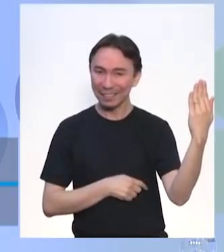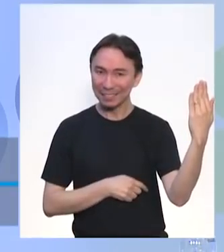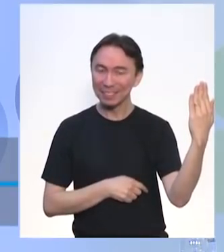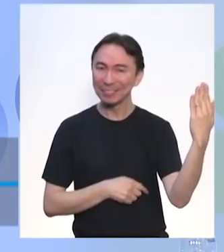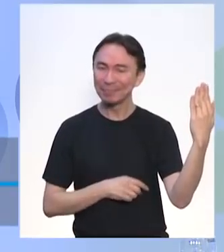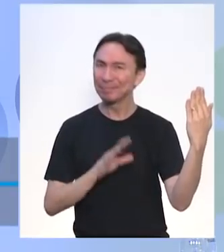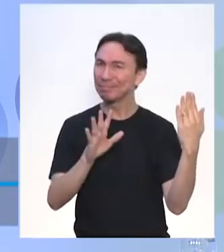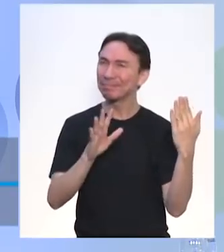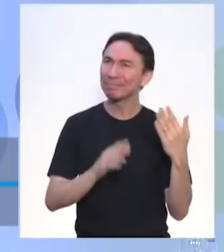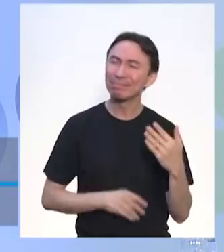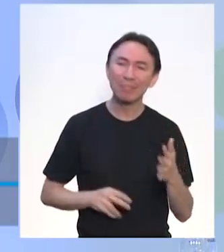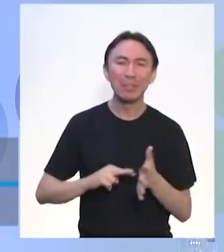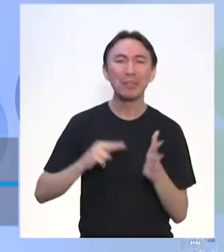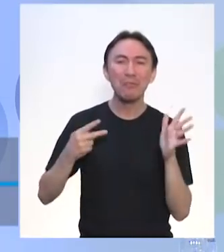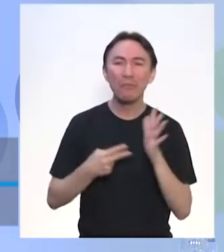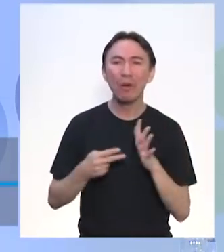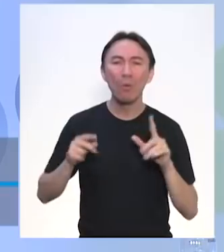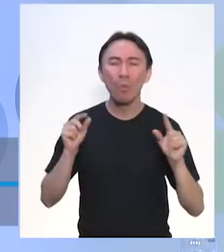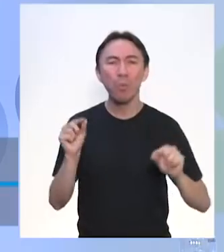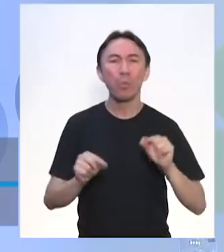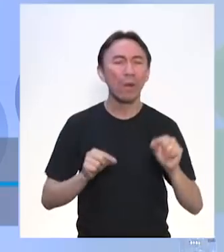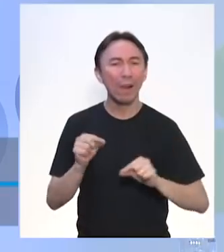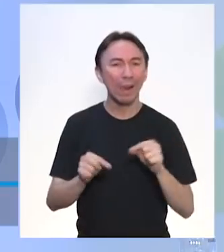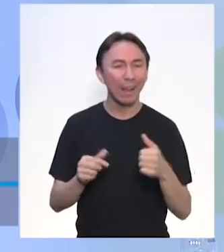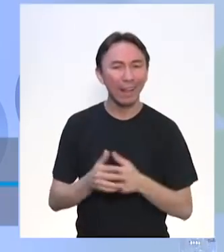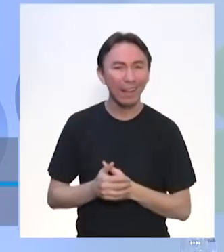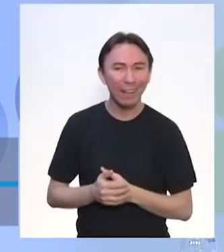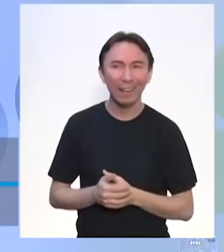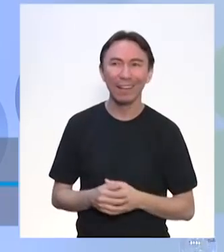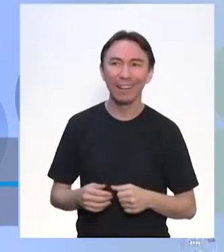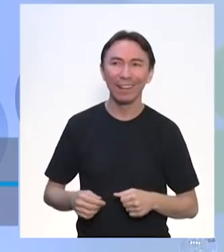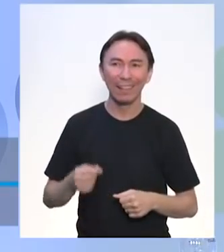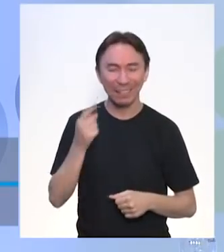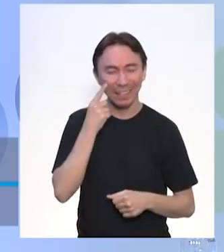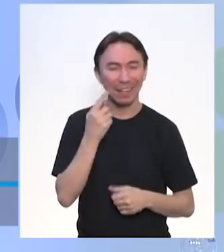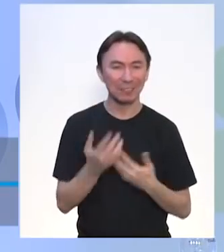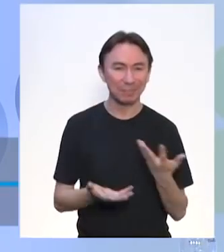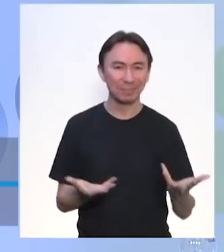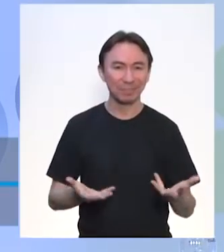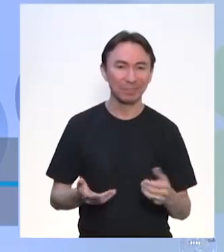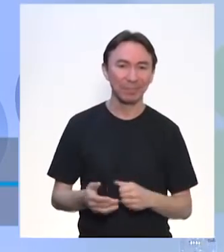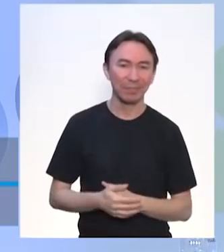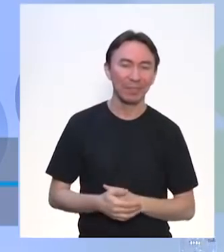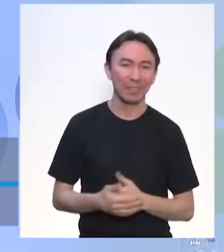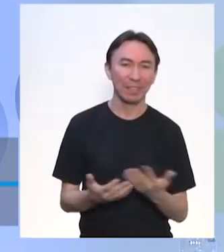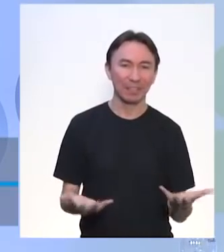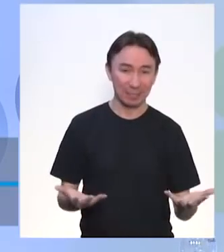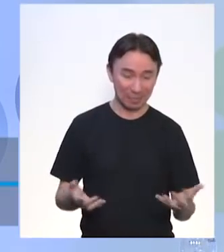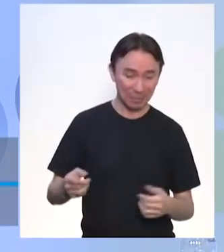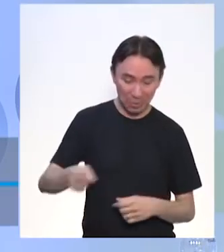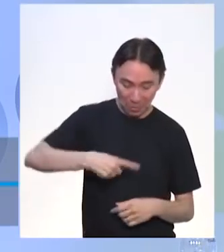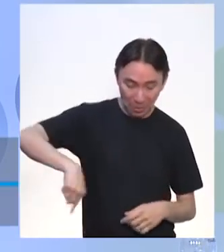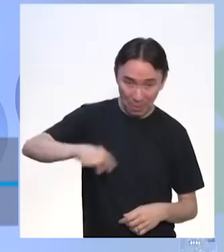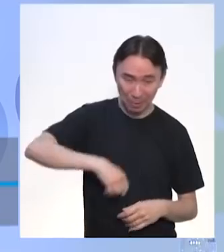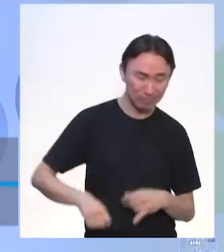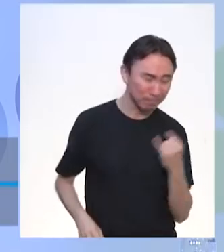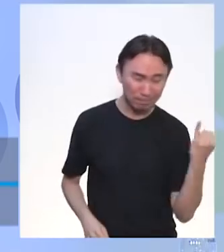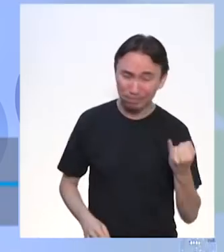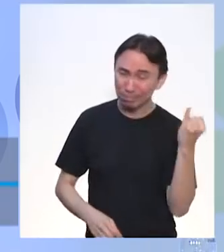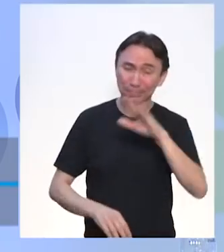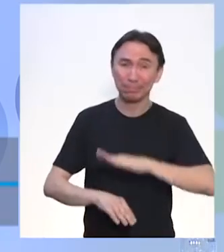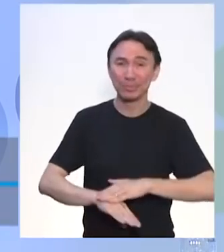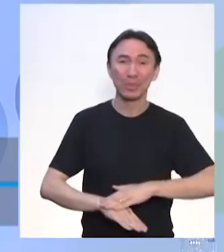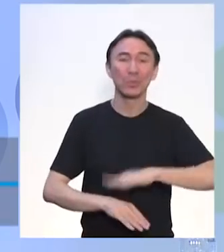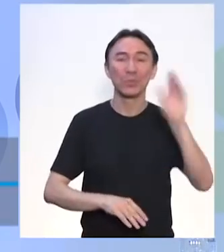né, a gente entender, né, que nós mesmos somos a coisa mais importante do mundo? Será